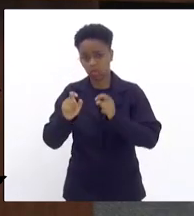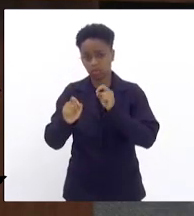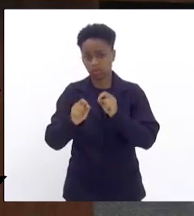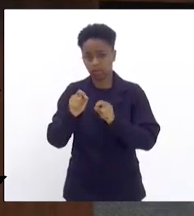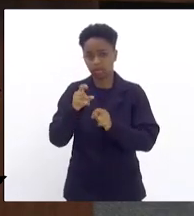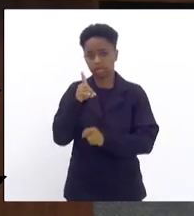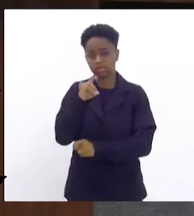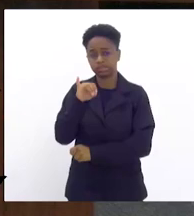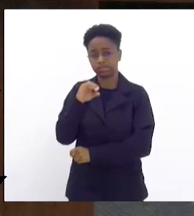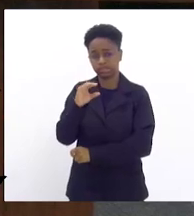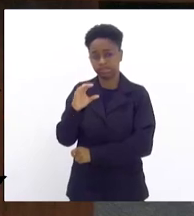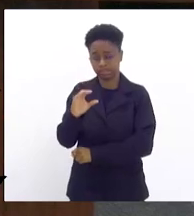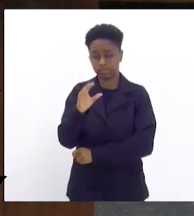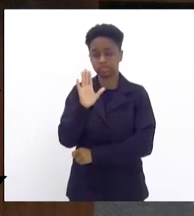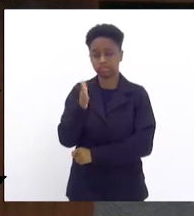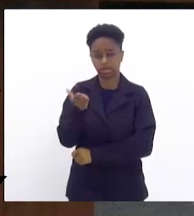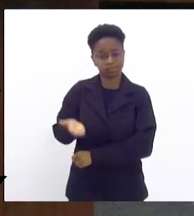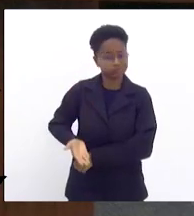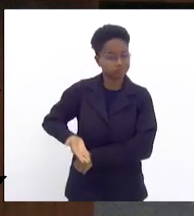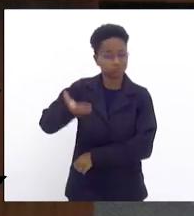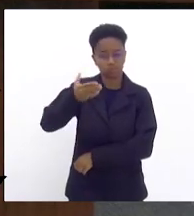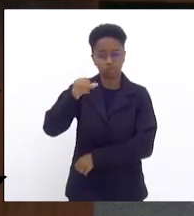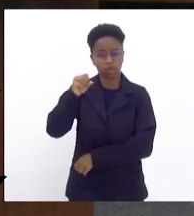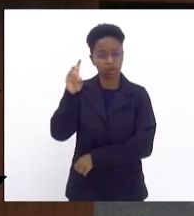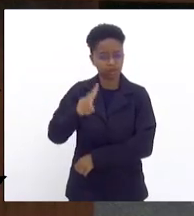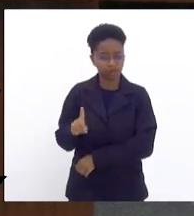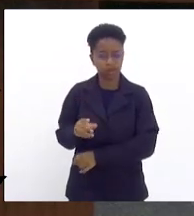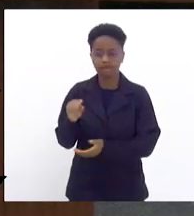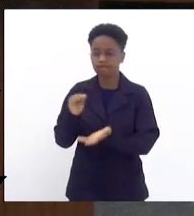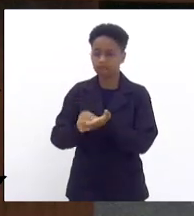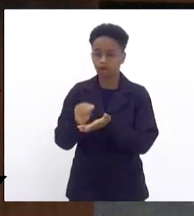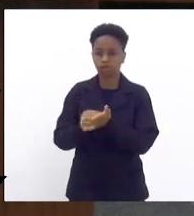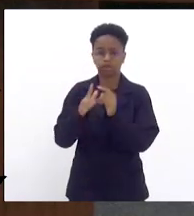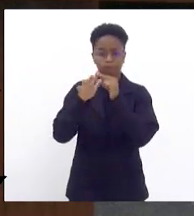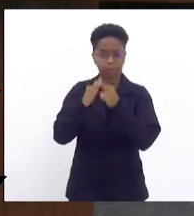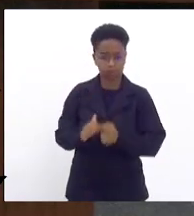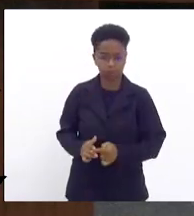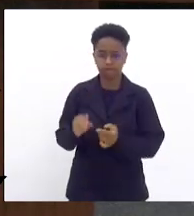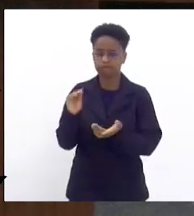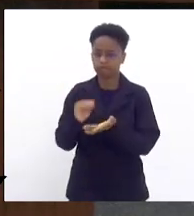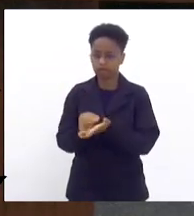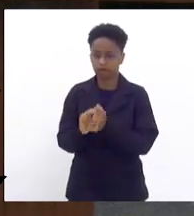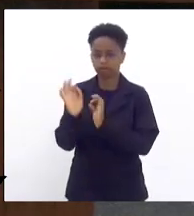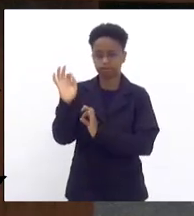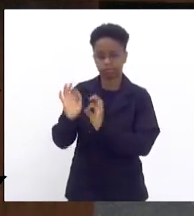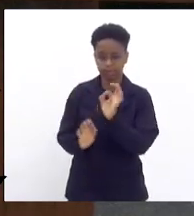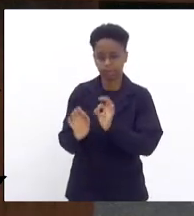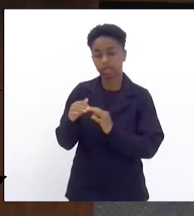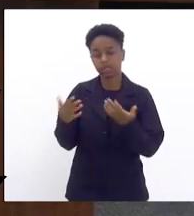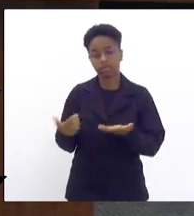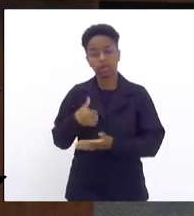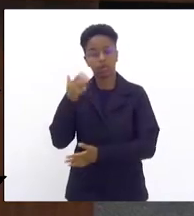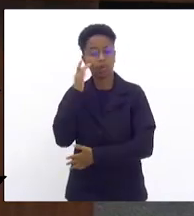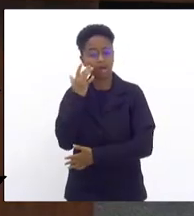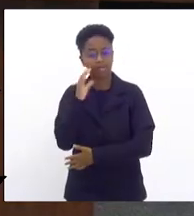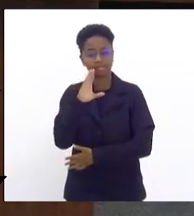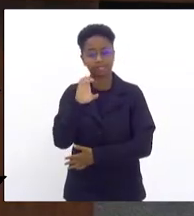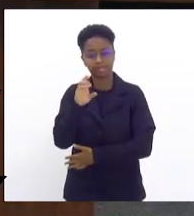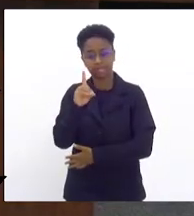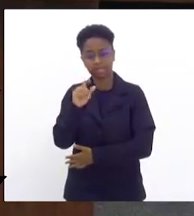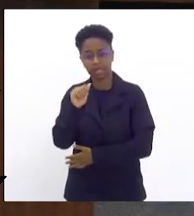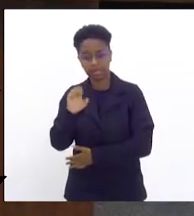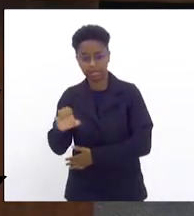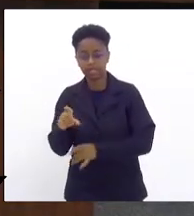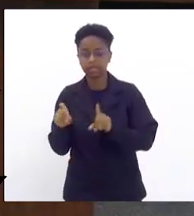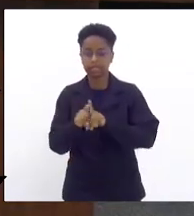rompeu 9 vezes, falta manutenção, falta drenagem. E eu acho, né, que a SEDAE e Águas do Rio têm um compromisso